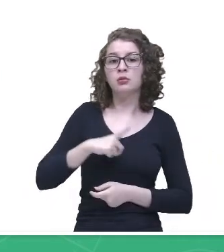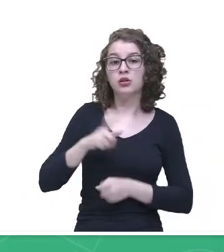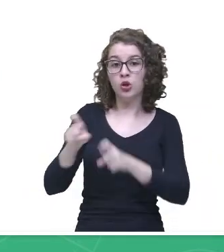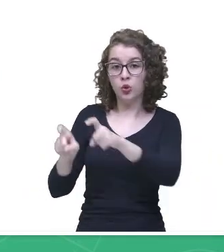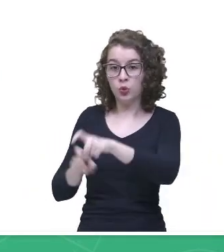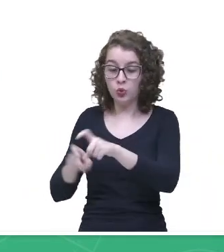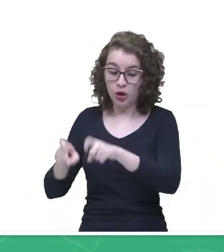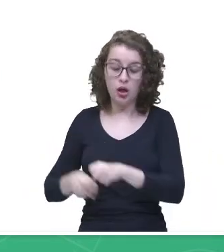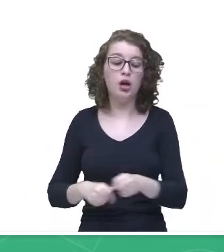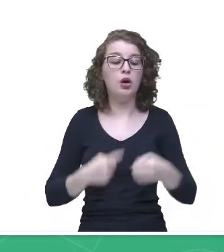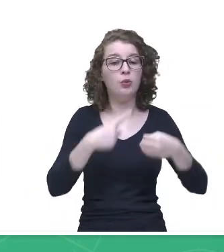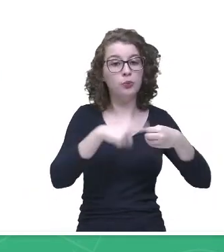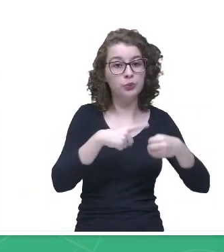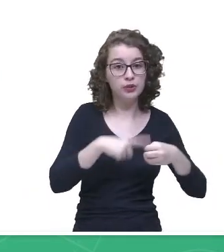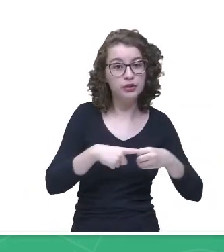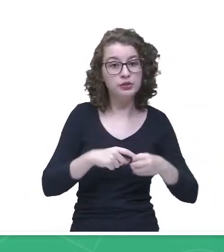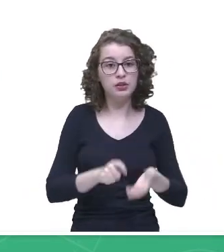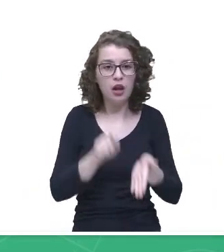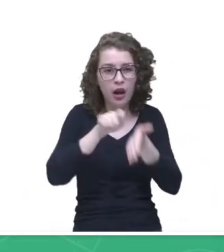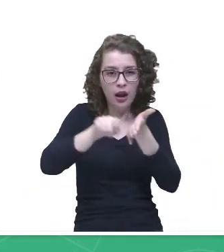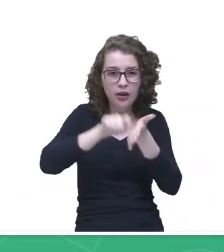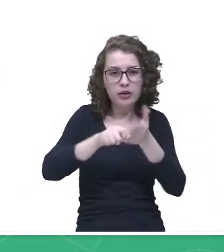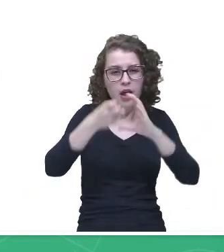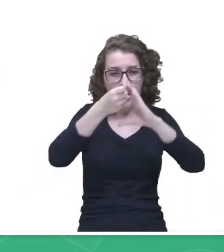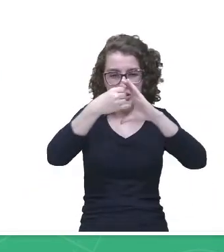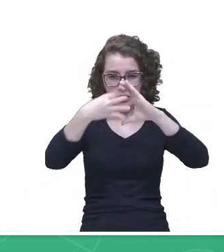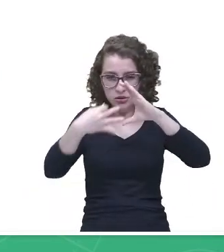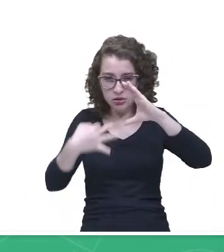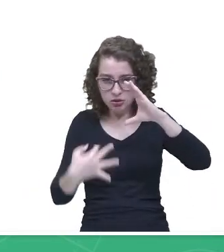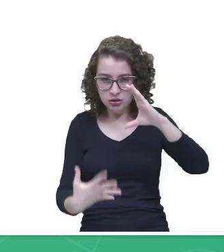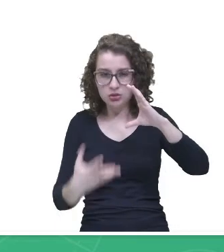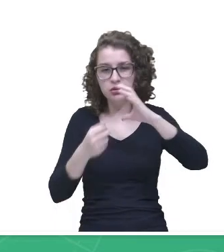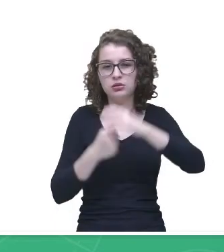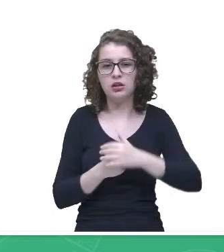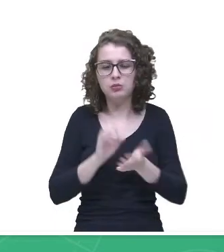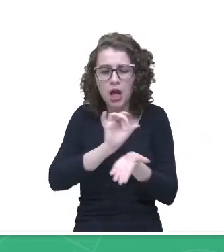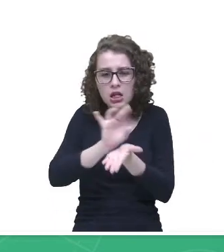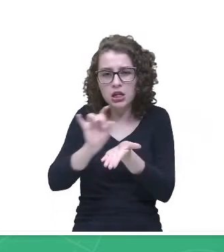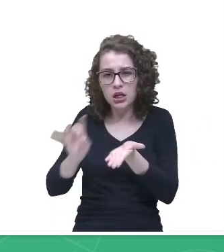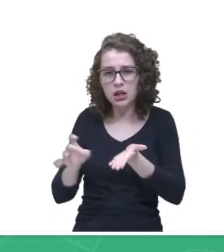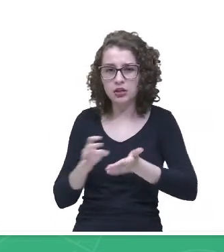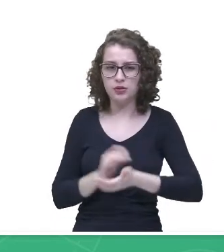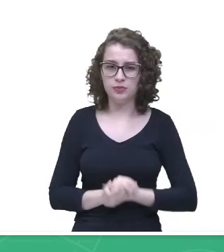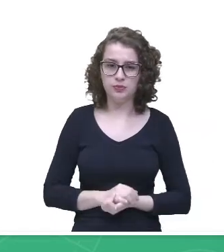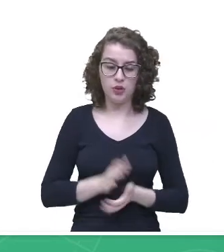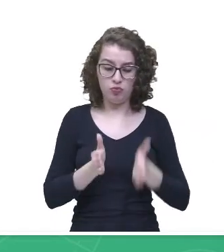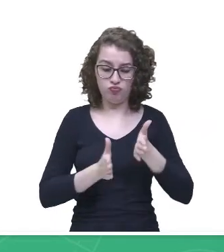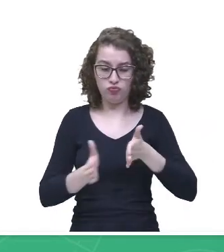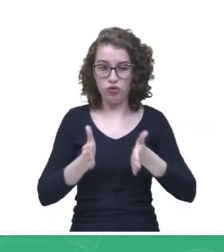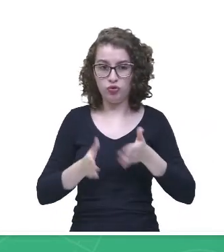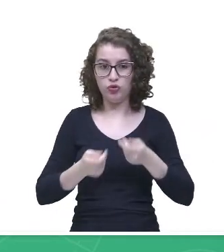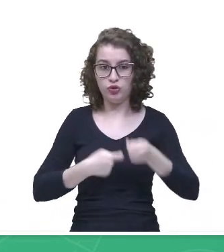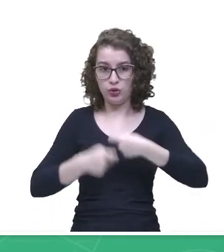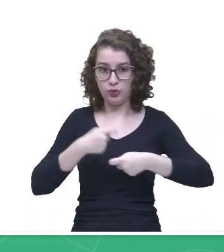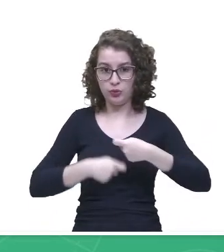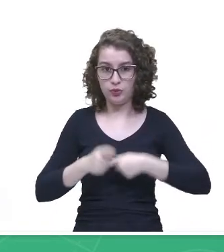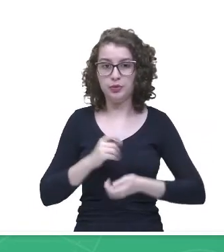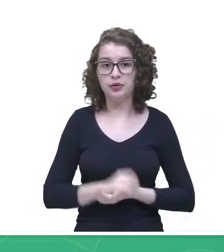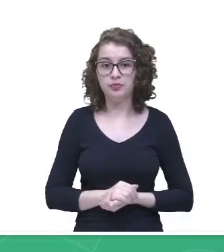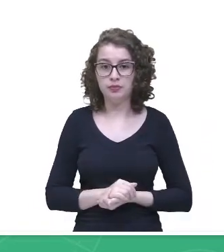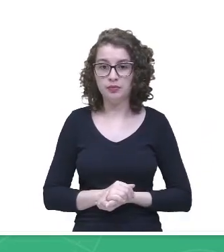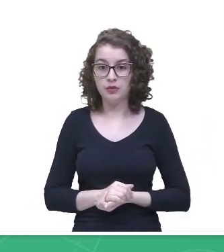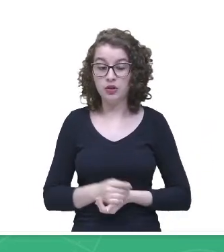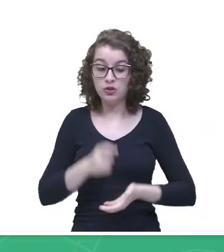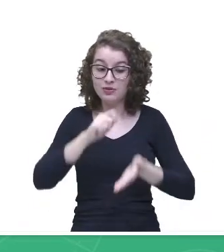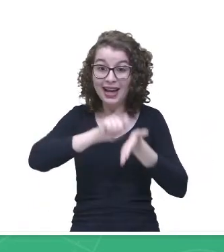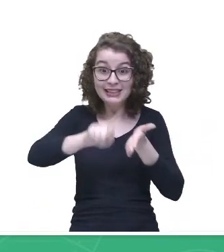nas cidades. Escreva as características de cada um desses setores da economia, tá? Então, na primeira você não vai marcar nada, você vai